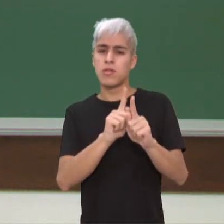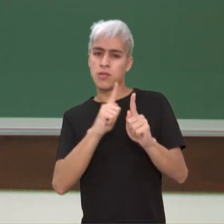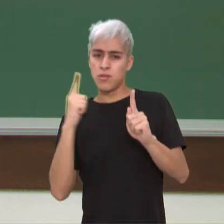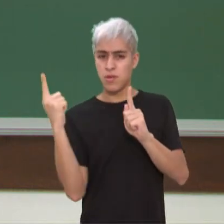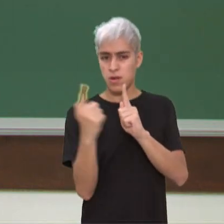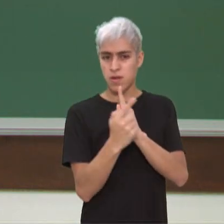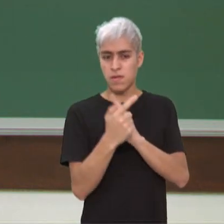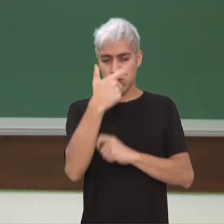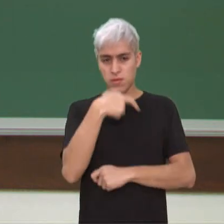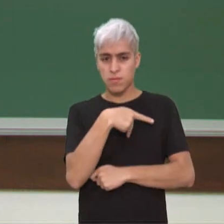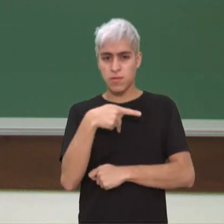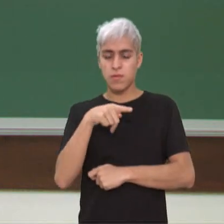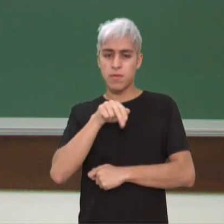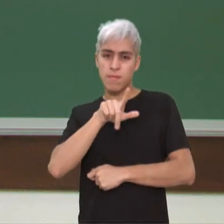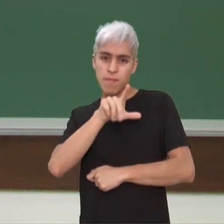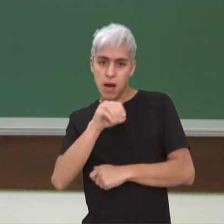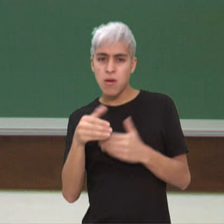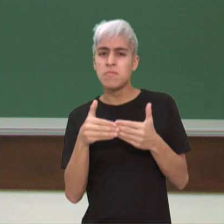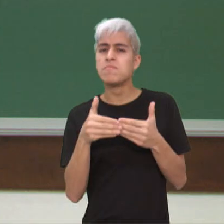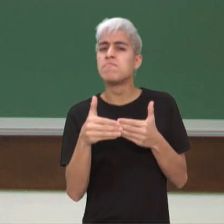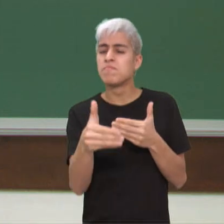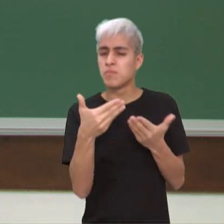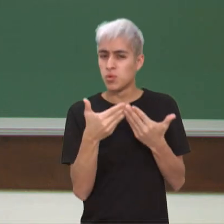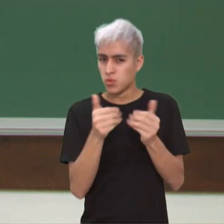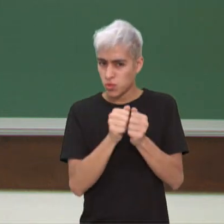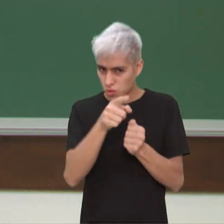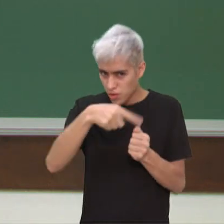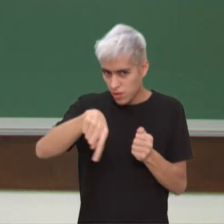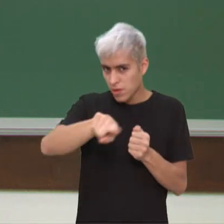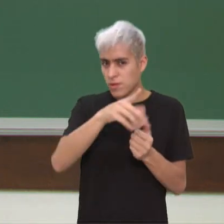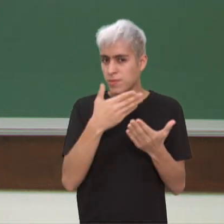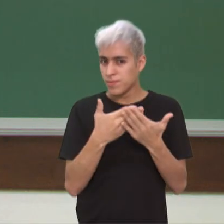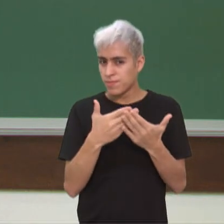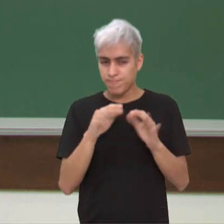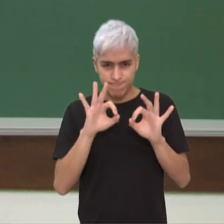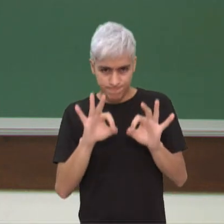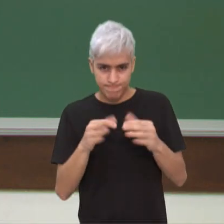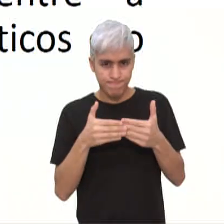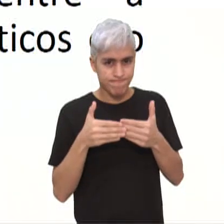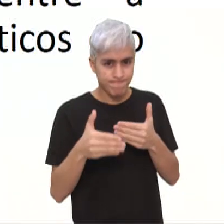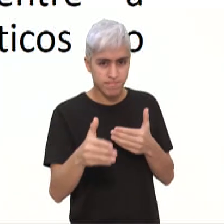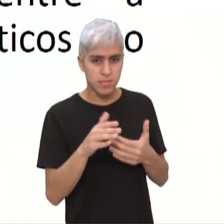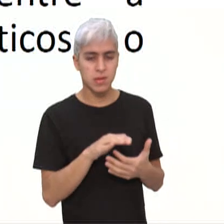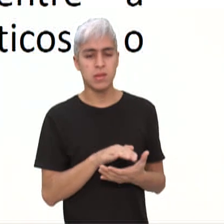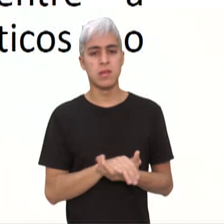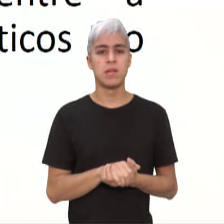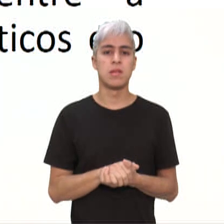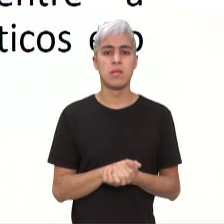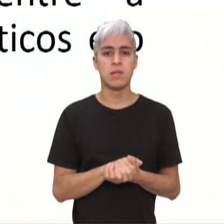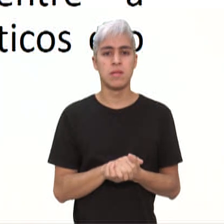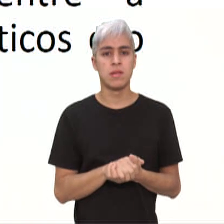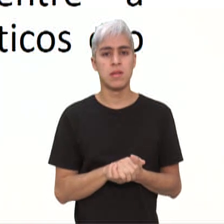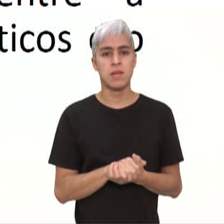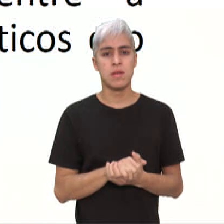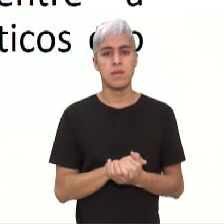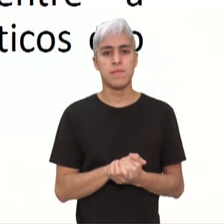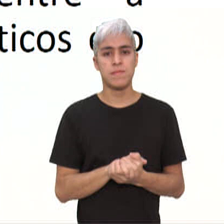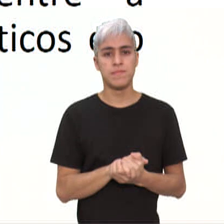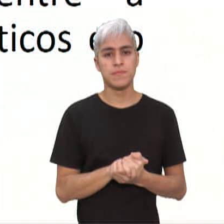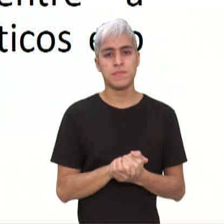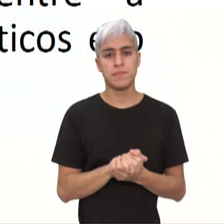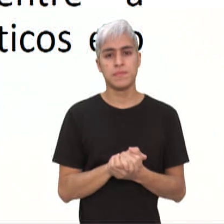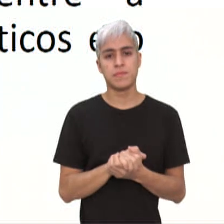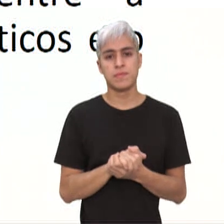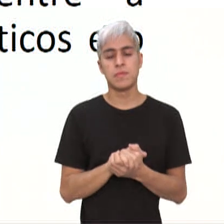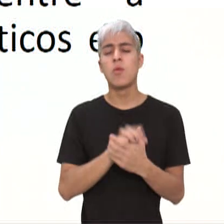você aí nos próximos minutos. Vamos em frente? O objetivo da